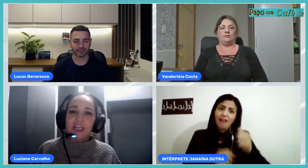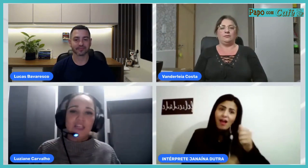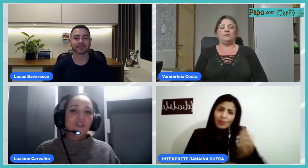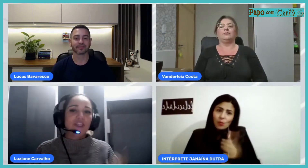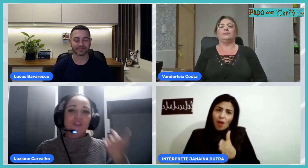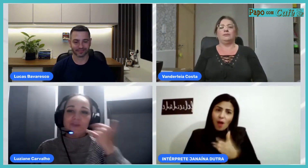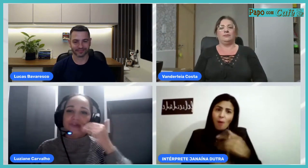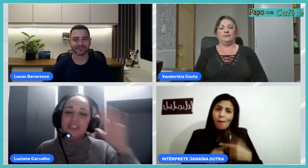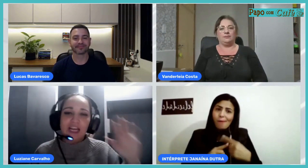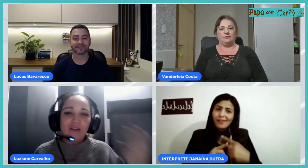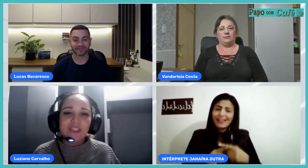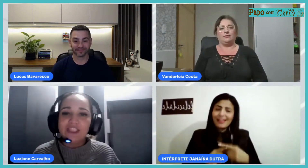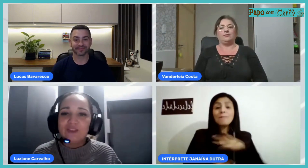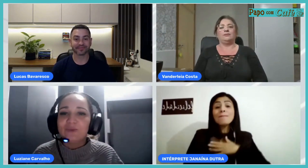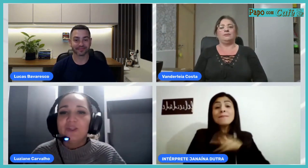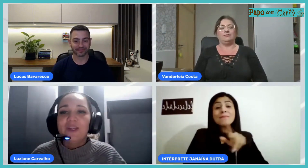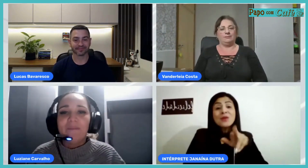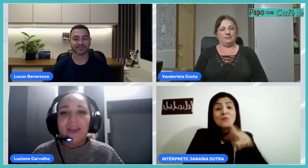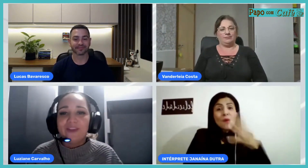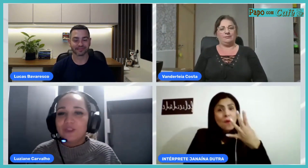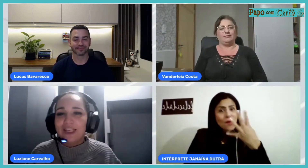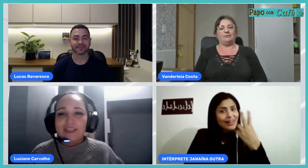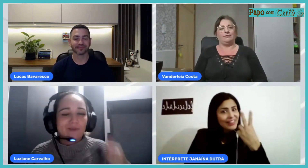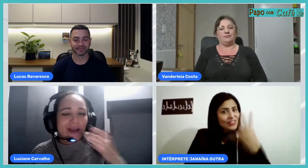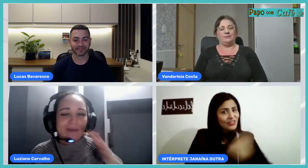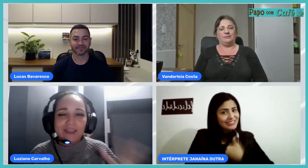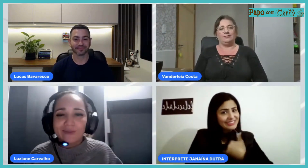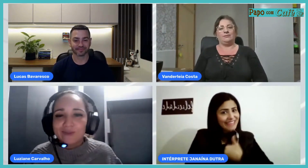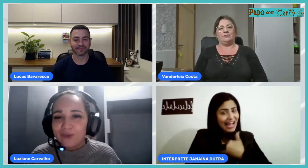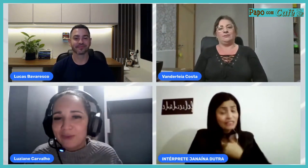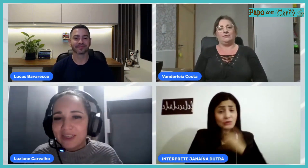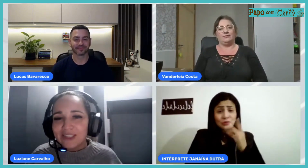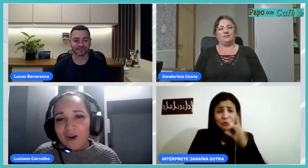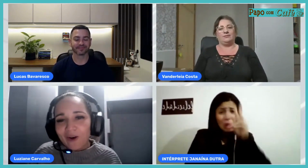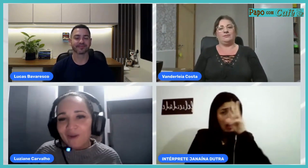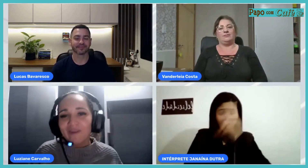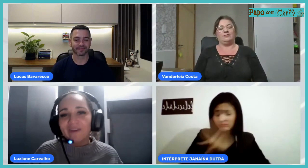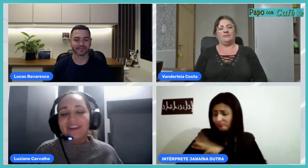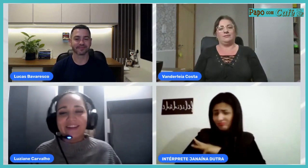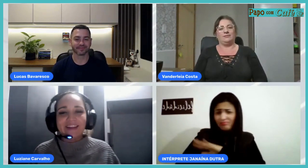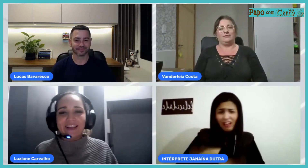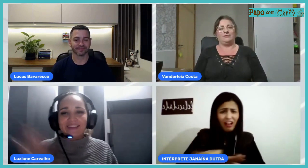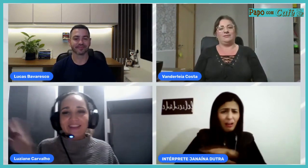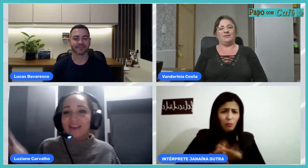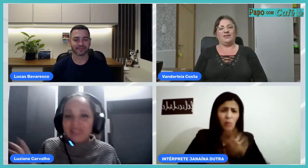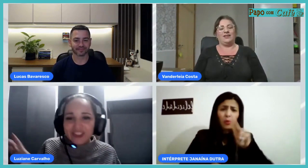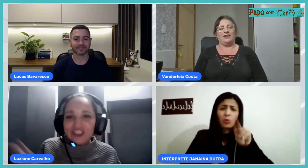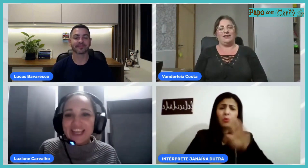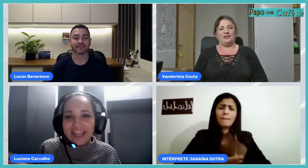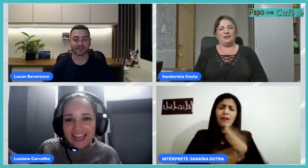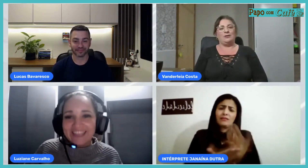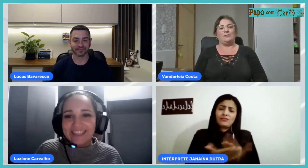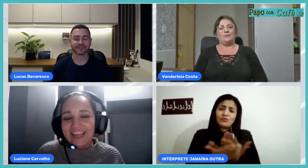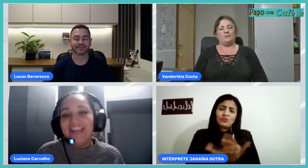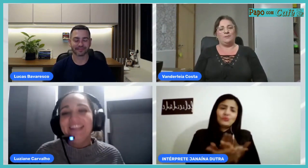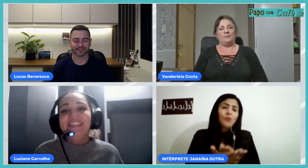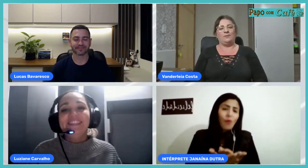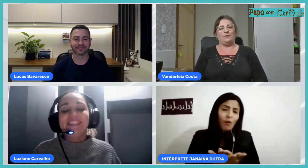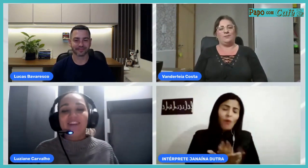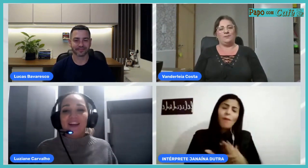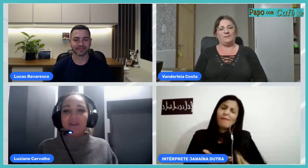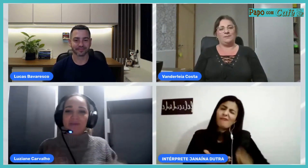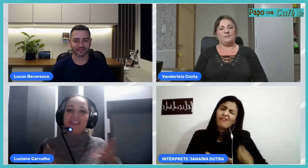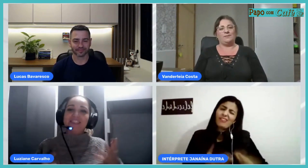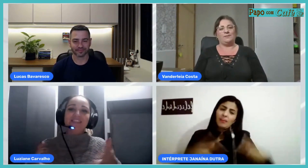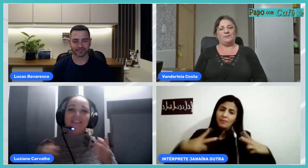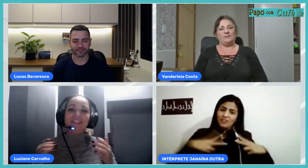42 anos, ele só fez lá o ensino médio dele, nunca mais voltou para a escola, né? Tem a vidinha dele lá.